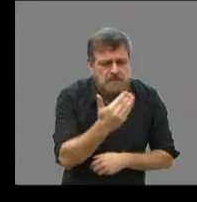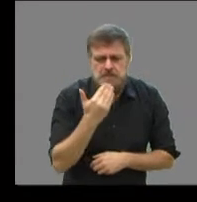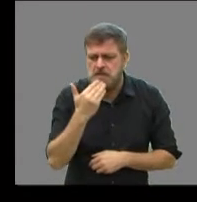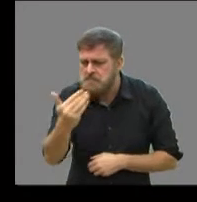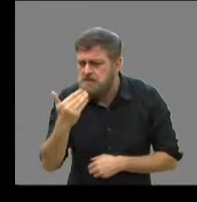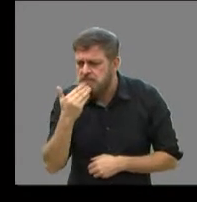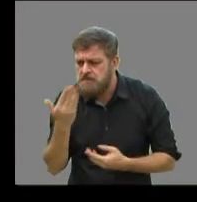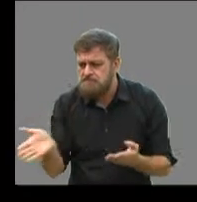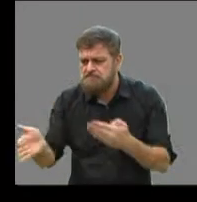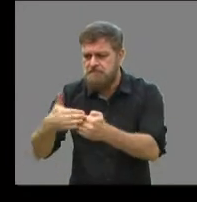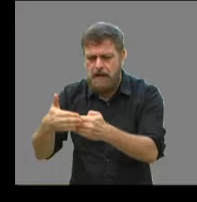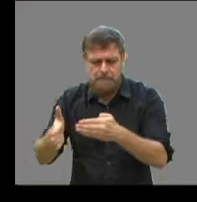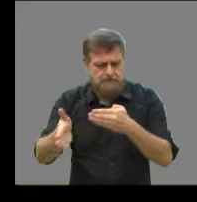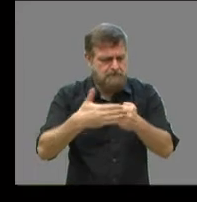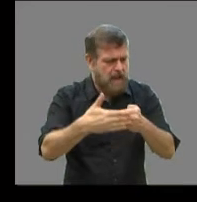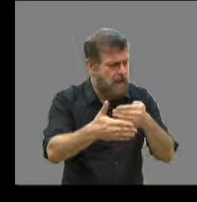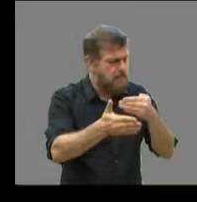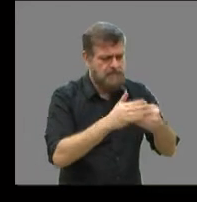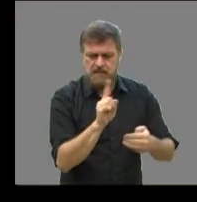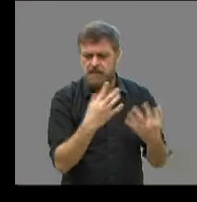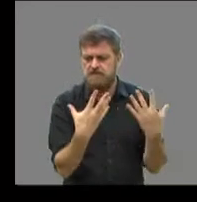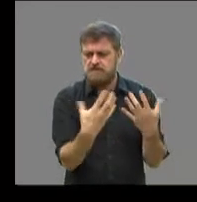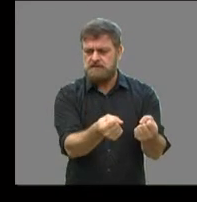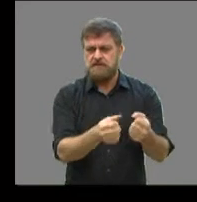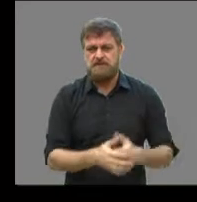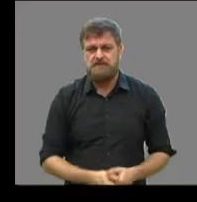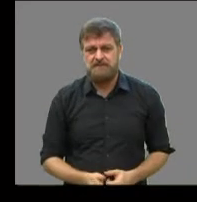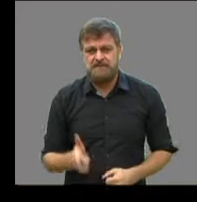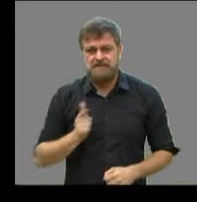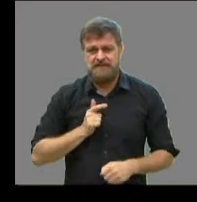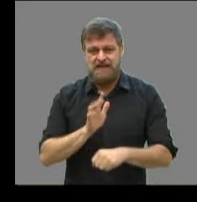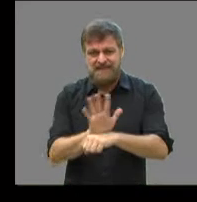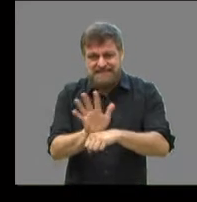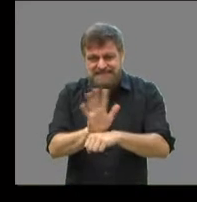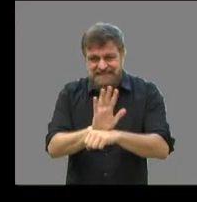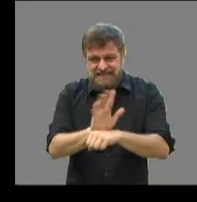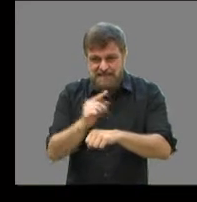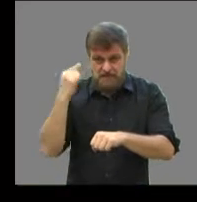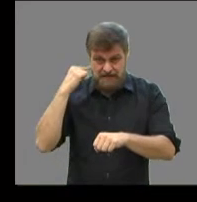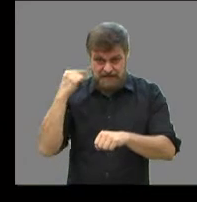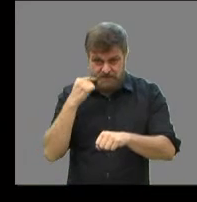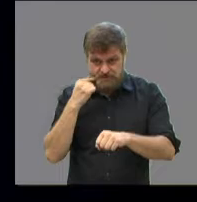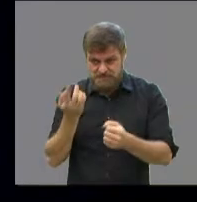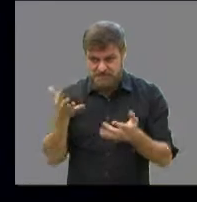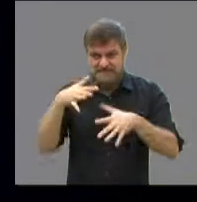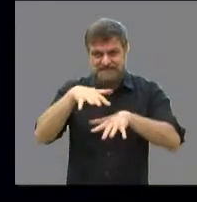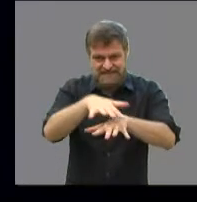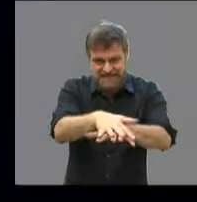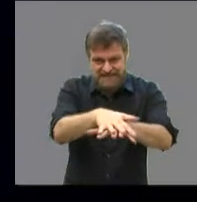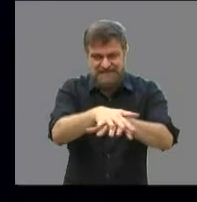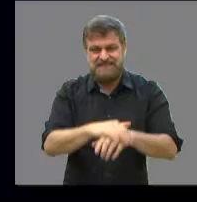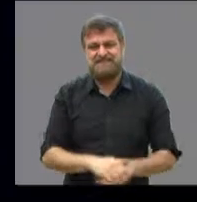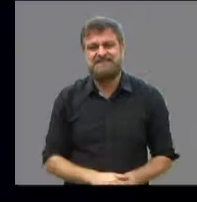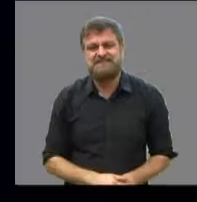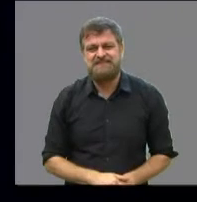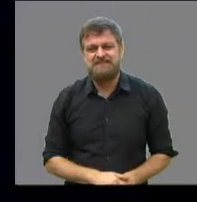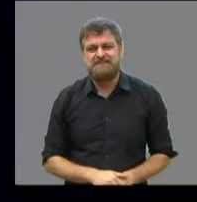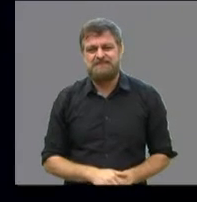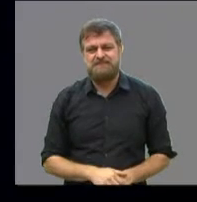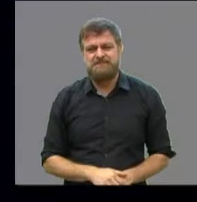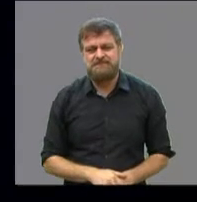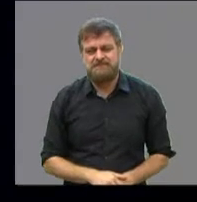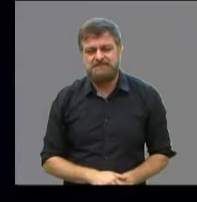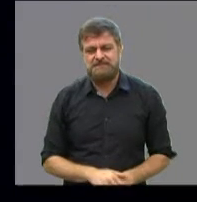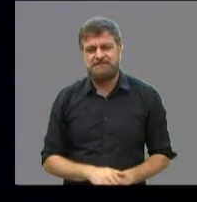eles, infelizmente, fecharam a porta novamente. São sessões aí para pessoas surdas, né? Surdas. Então,